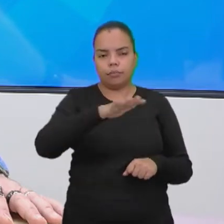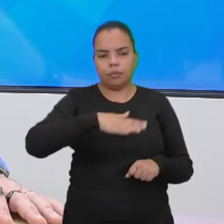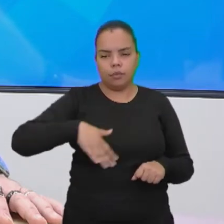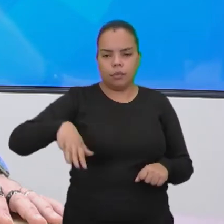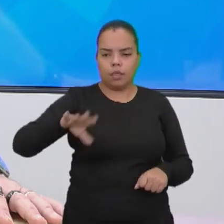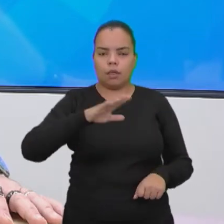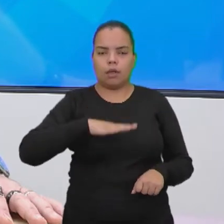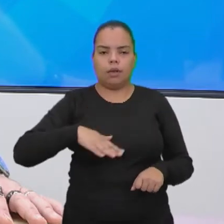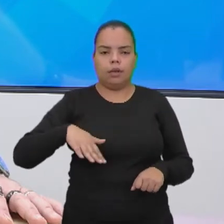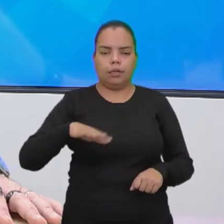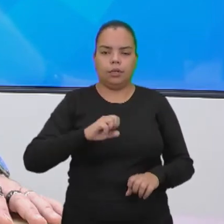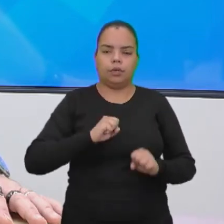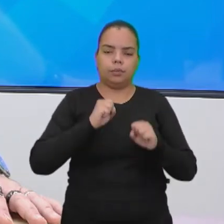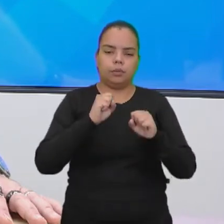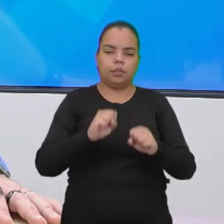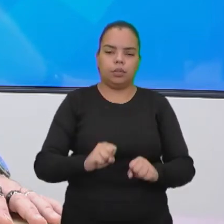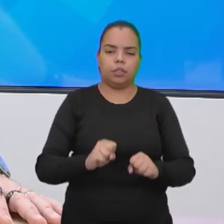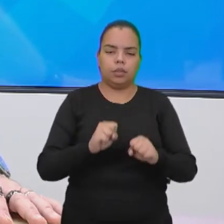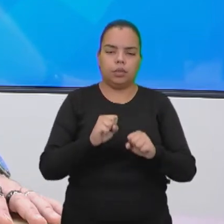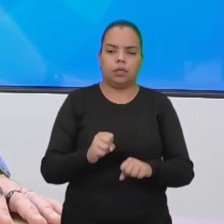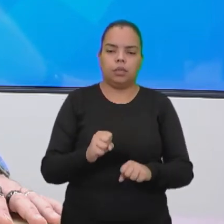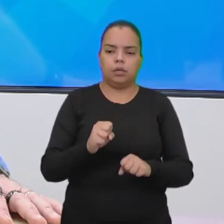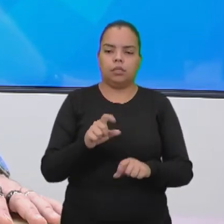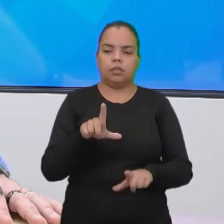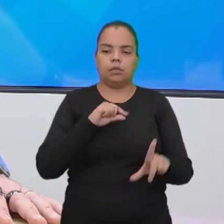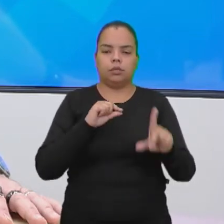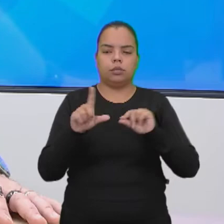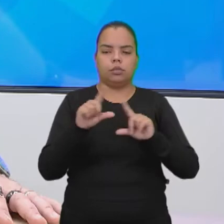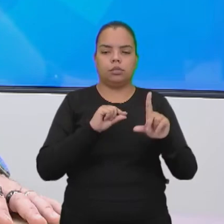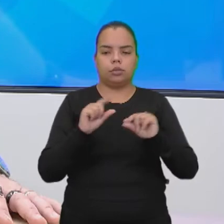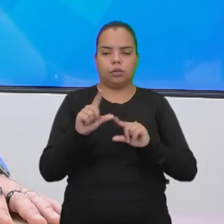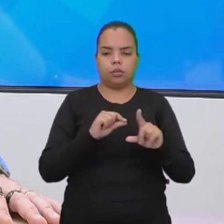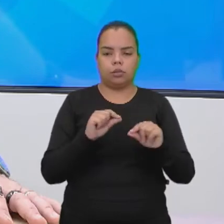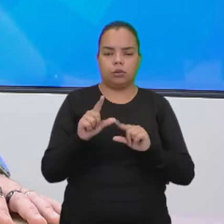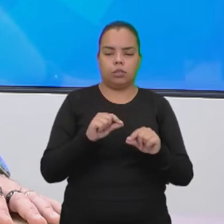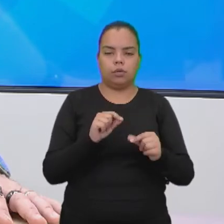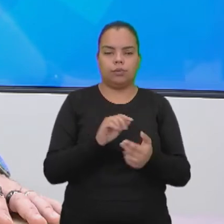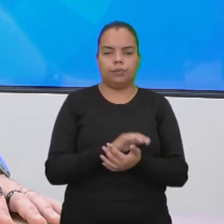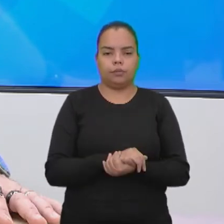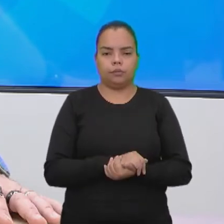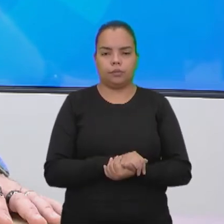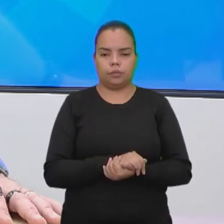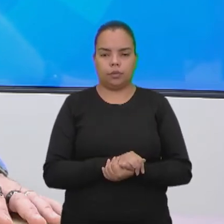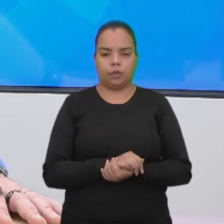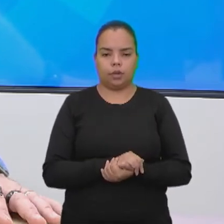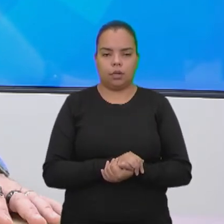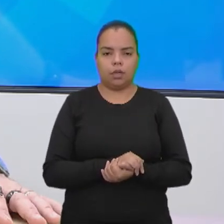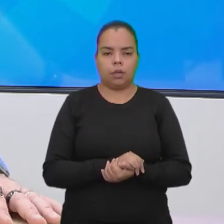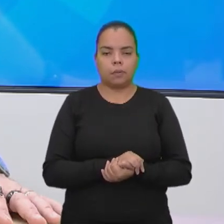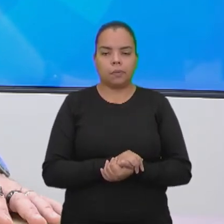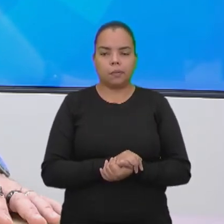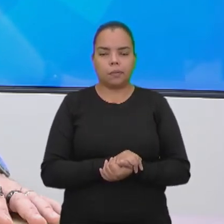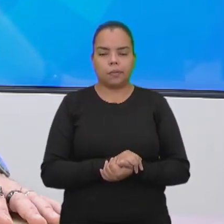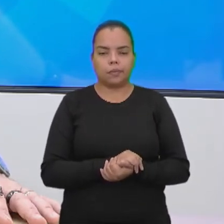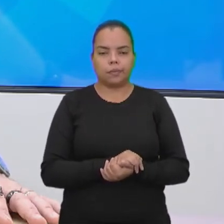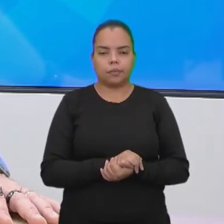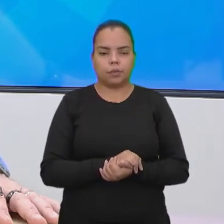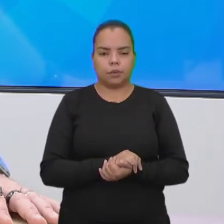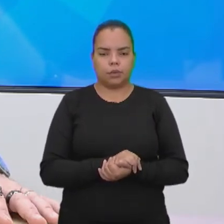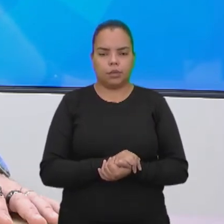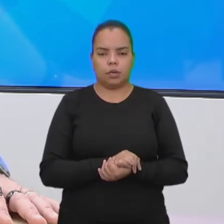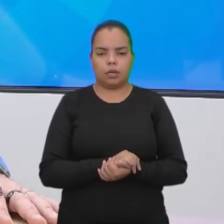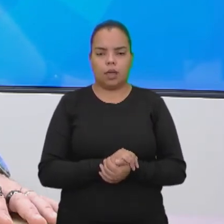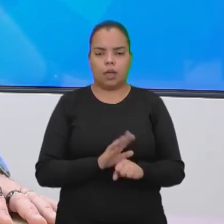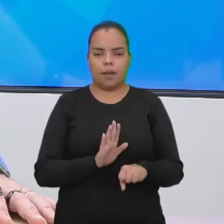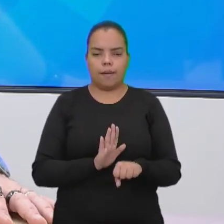de poderes de decisão, né? E muitas vezes de enfrentamento aí em relação ao casamento. Vamos ver mais dados